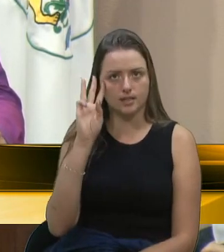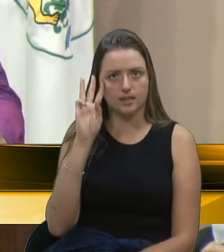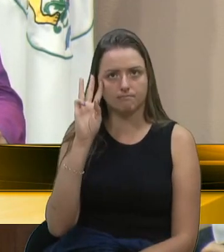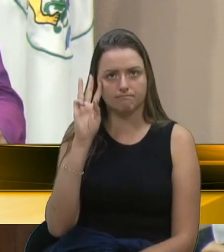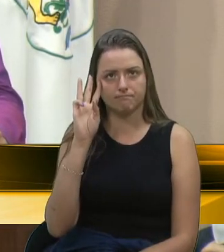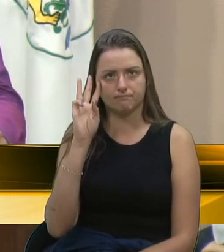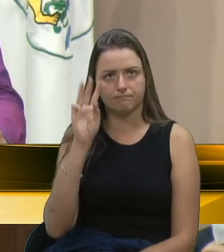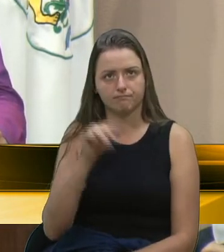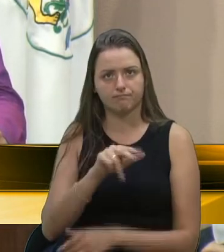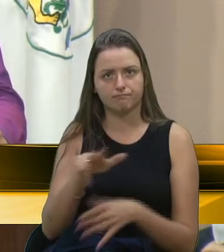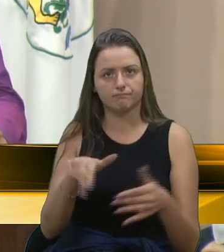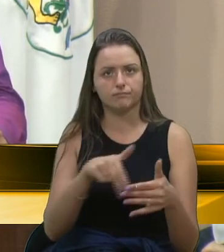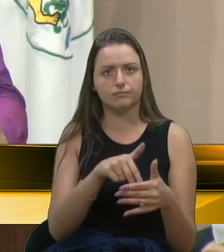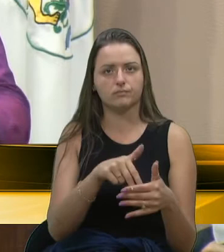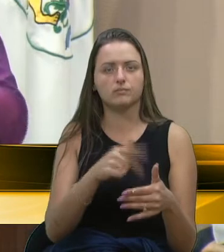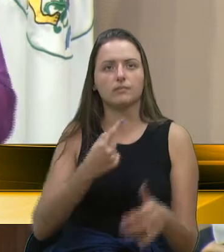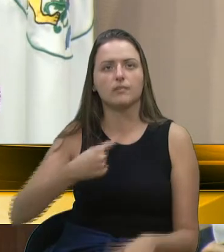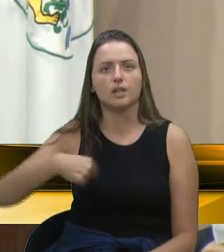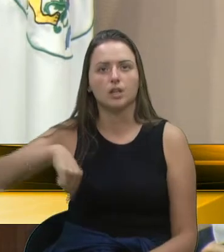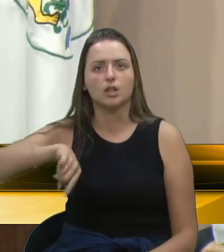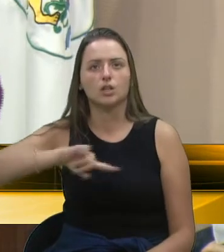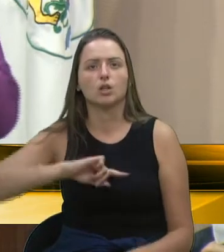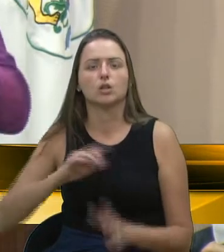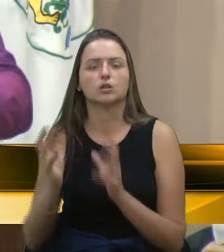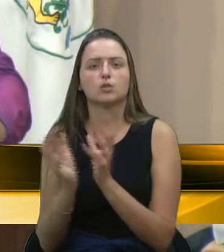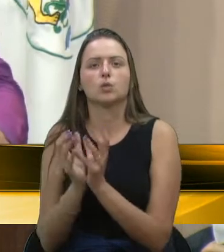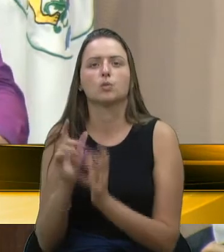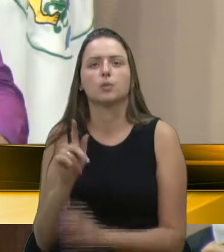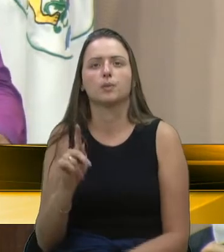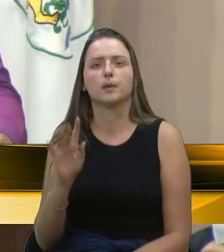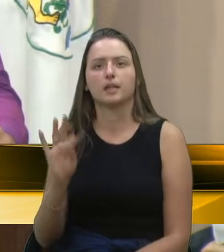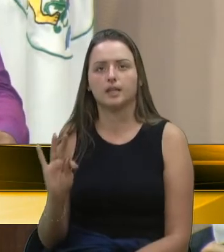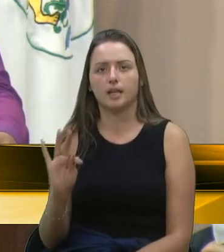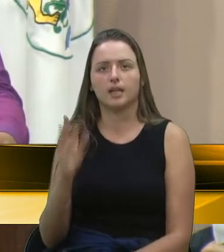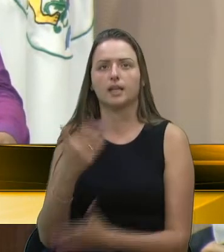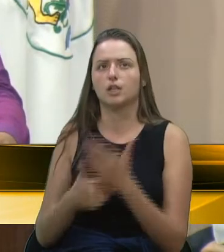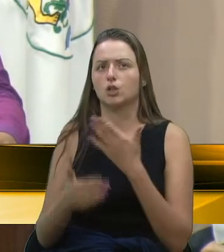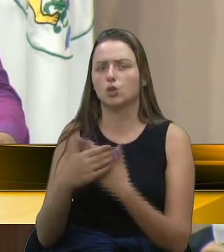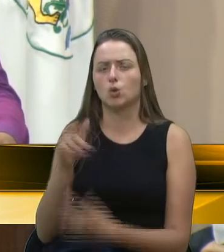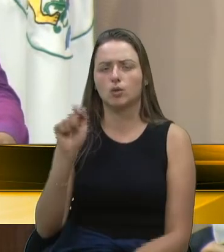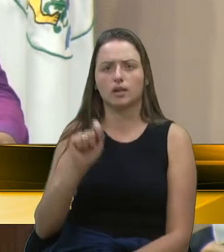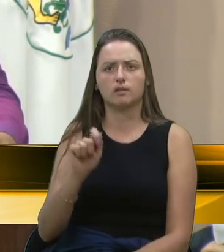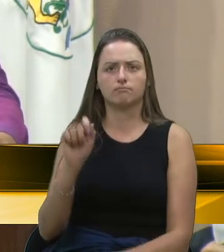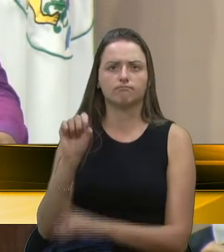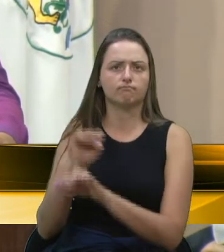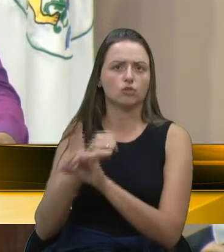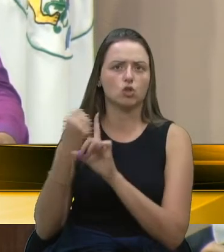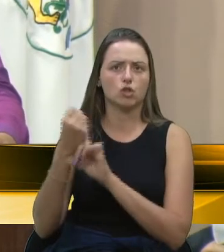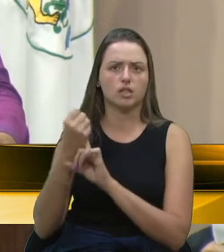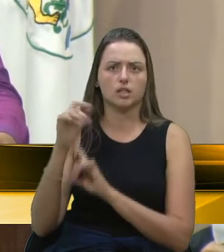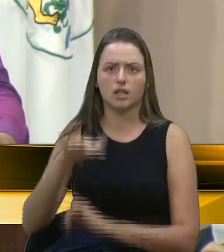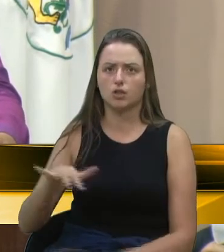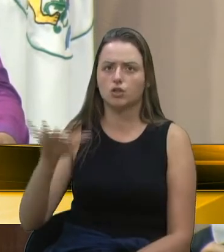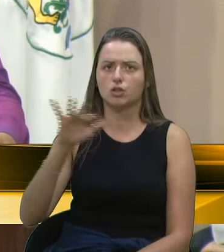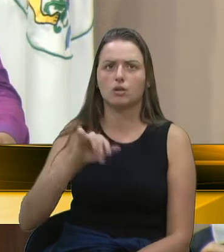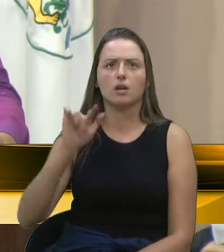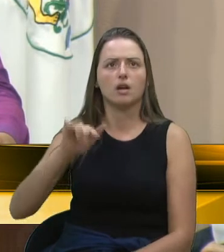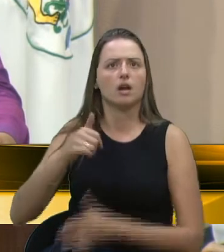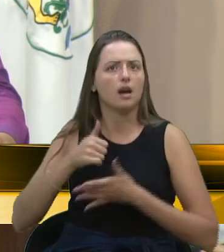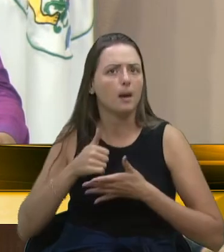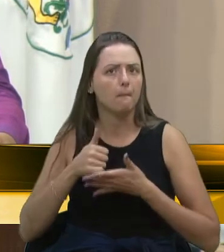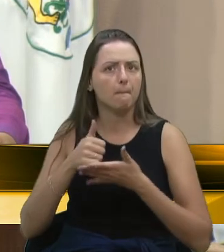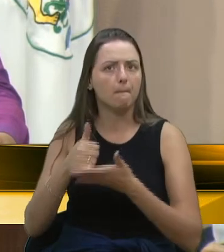nós, da bancada do PT, e a sociedade de uma forma geral, é